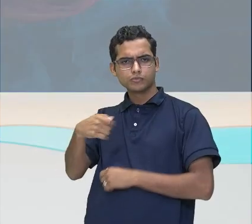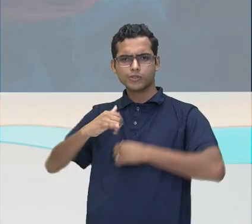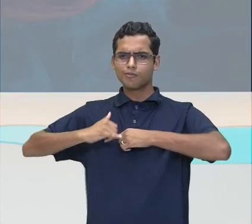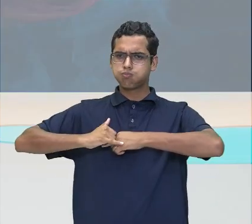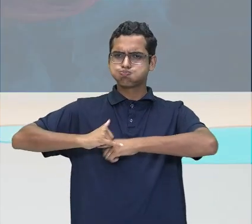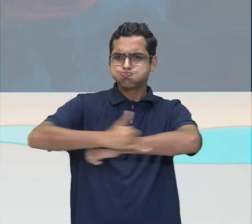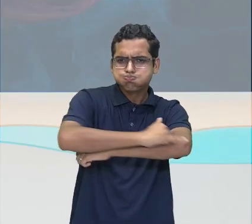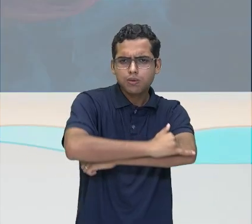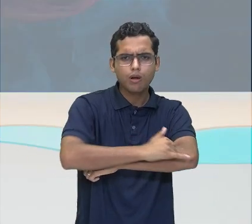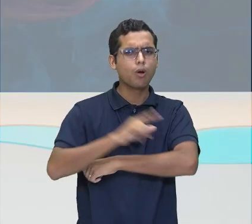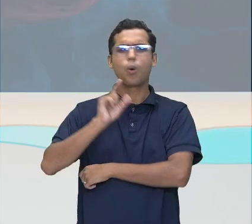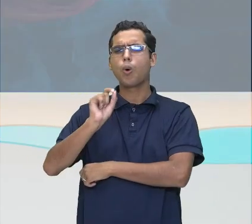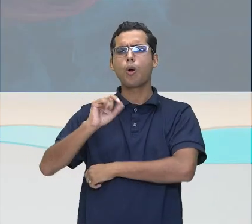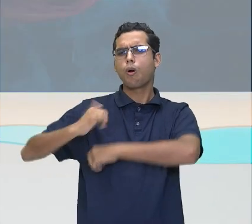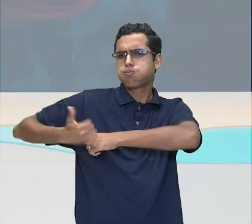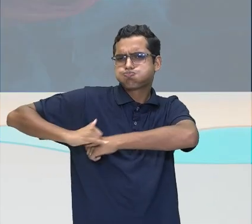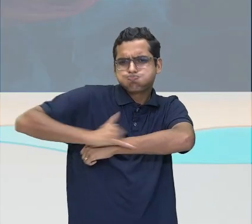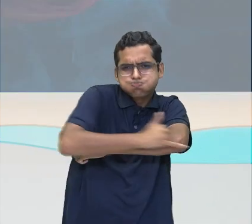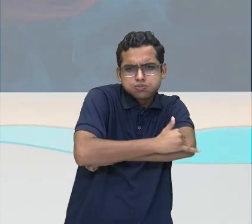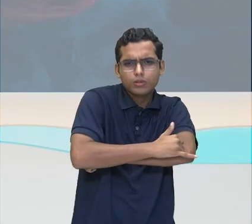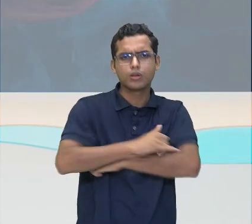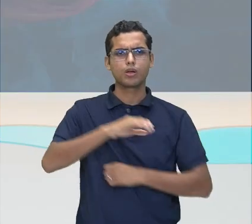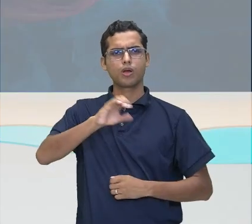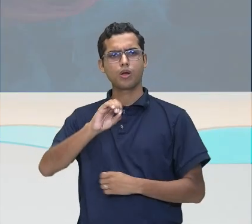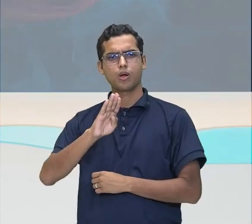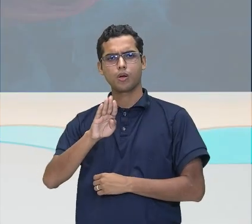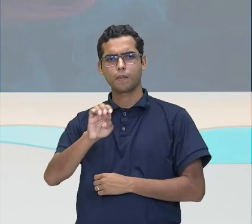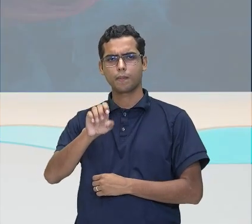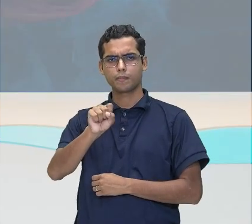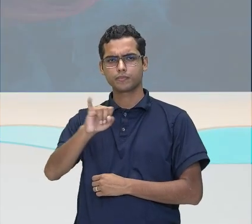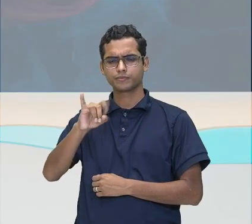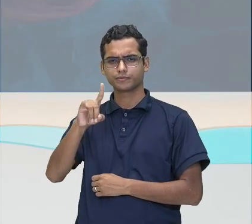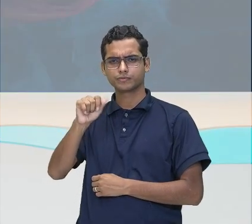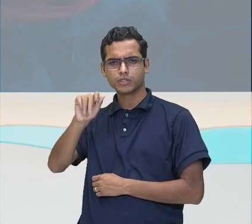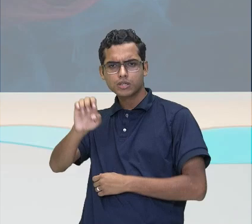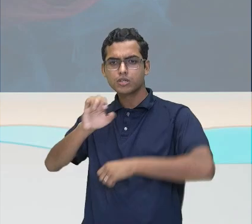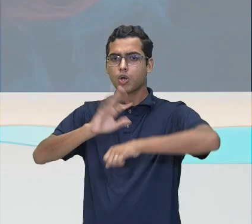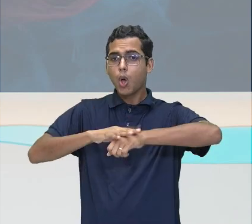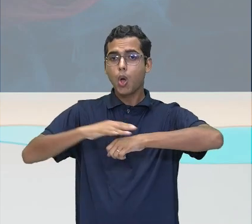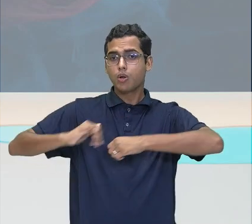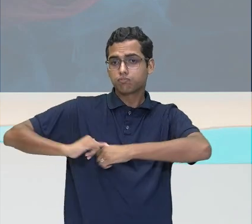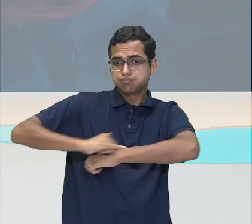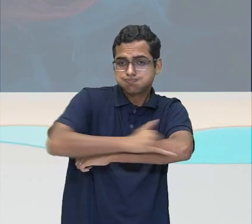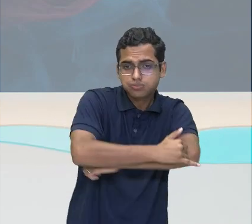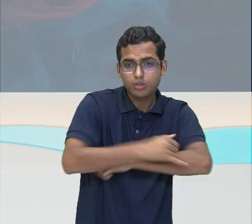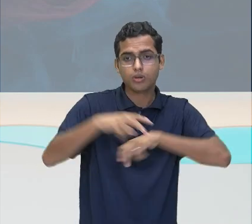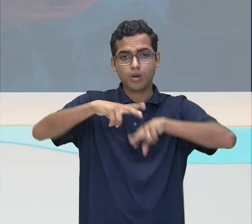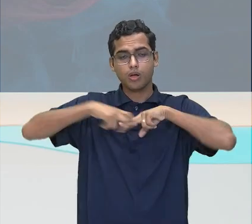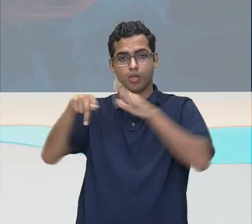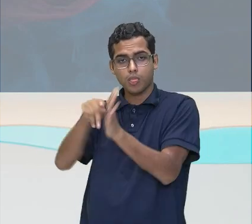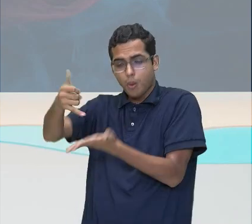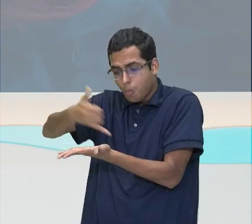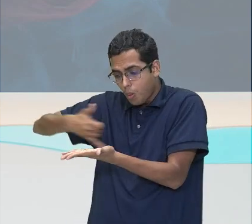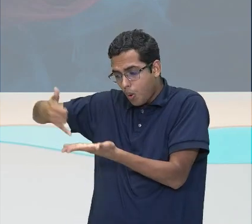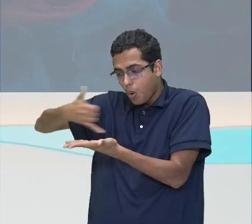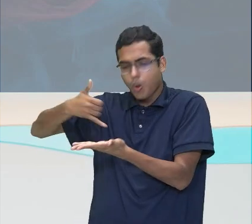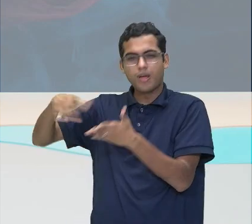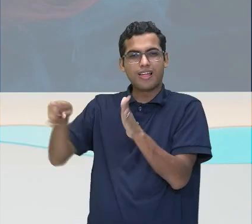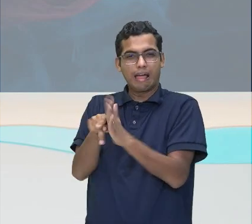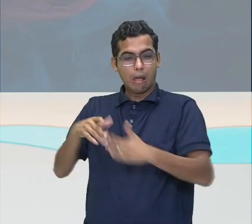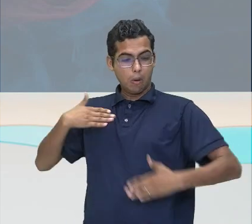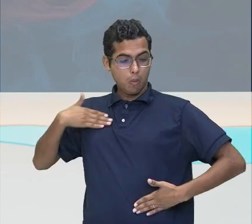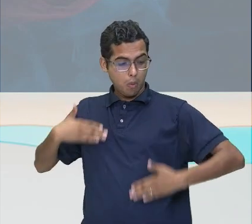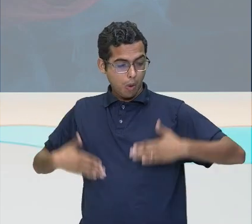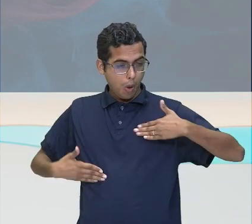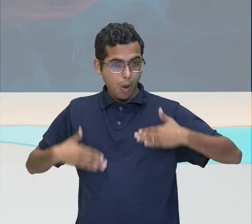é obesidade? Bom, relembrem que a obesidade é uma doença crônica caracterizada pelo acúmulo excessivo de gordura no corpo, a gente consegue ver aqui na